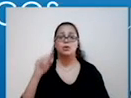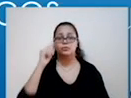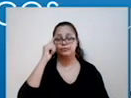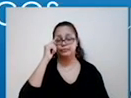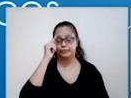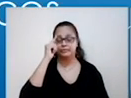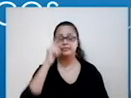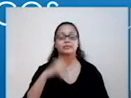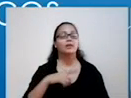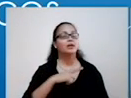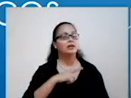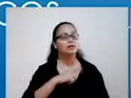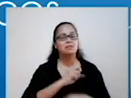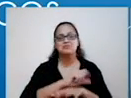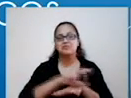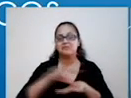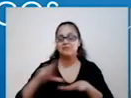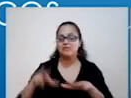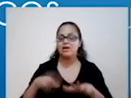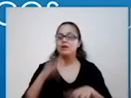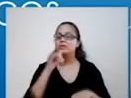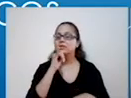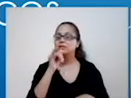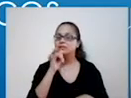Aqui nós temos vários exemplos de